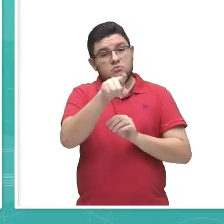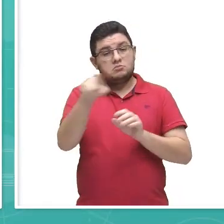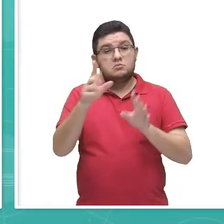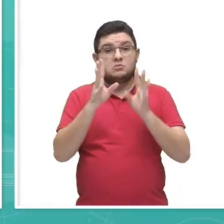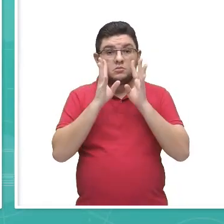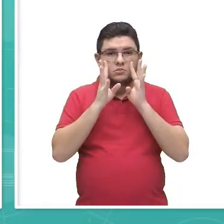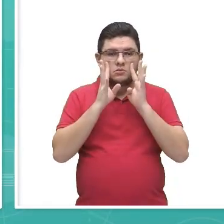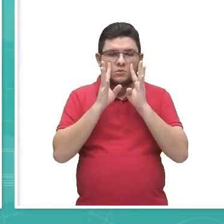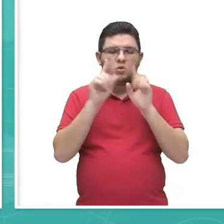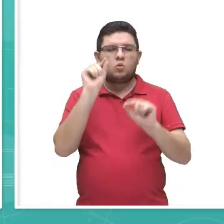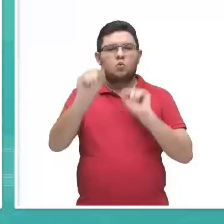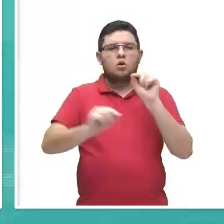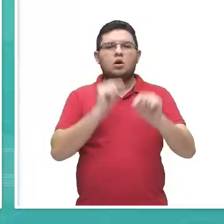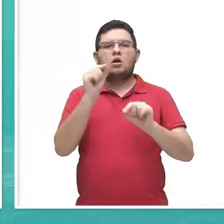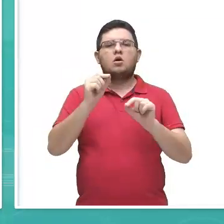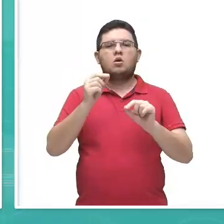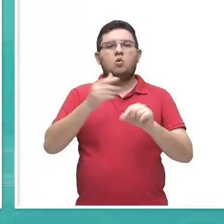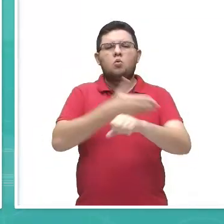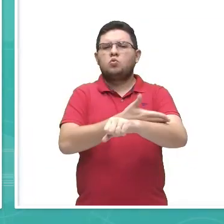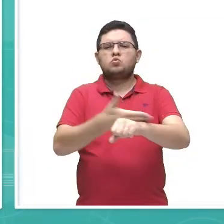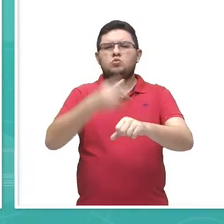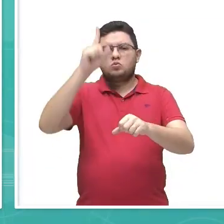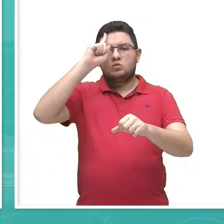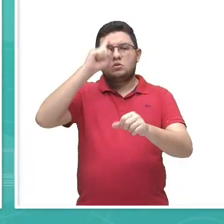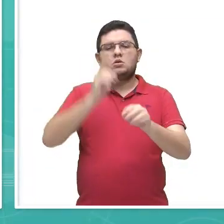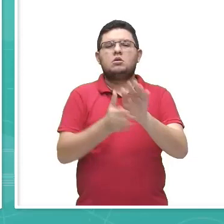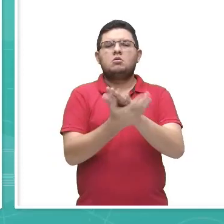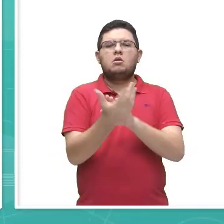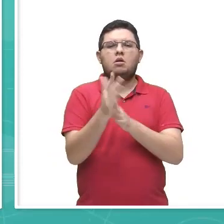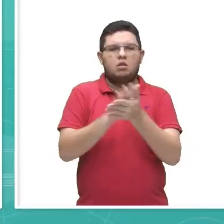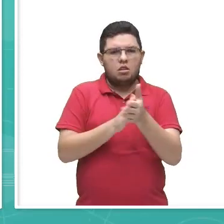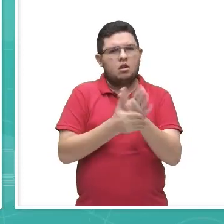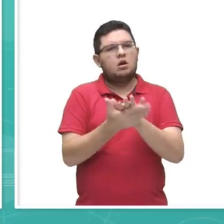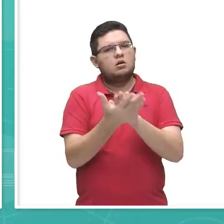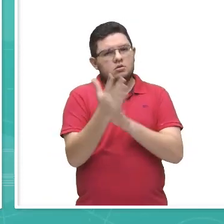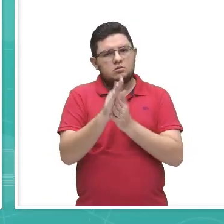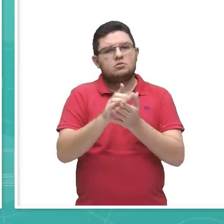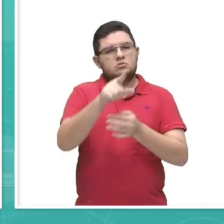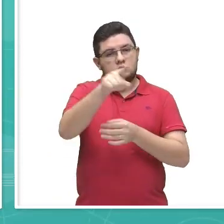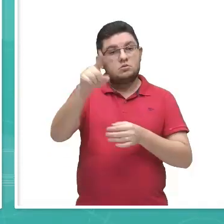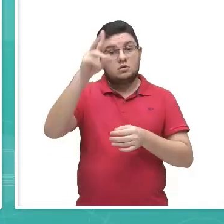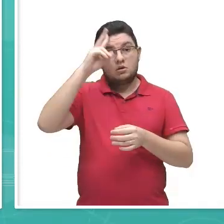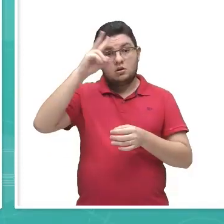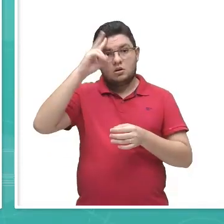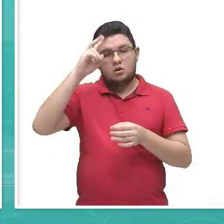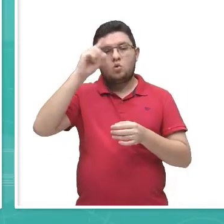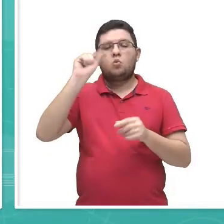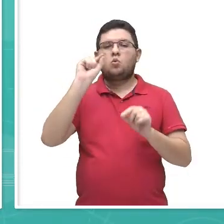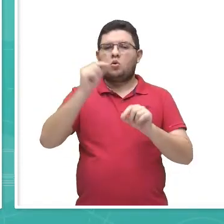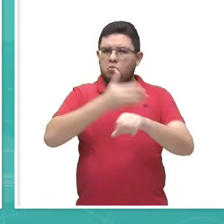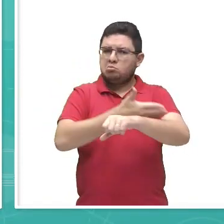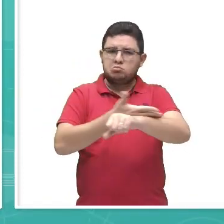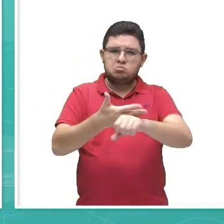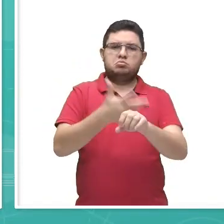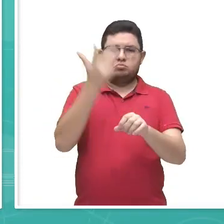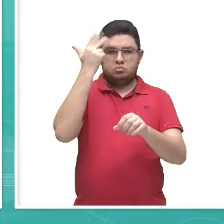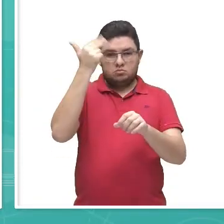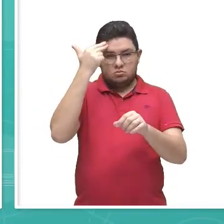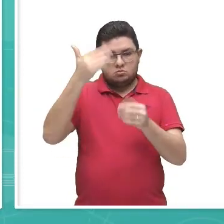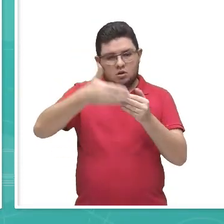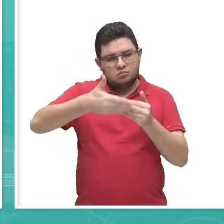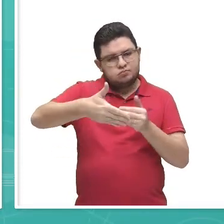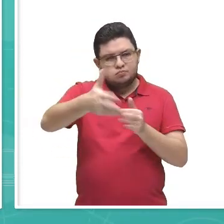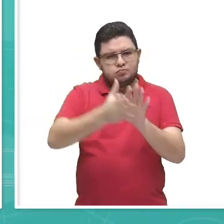para essa atividade, é uma atividade diária, certo? E lembre-se de fazer uma rotina sobre isso mesmo. Certo,